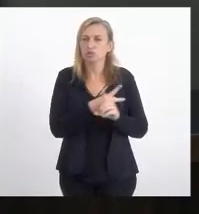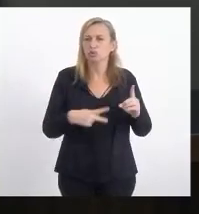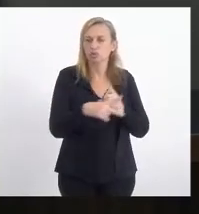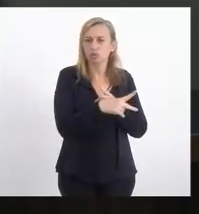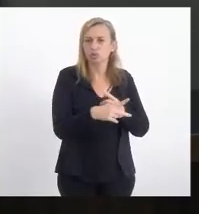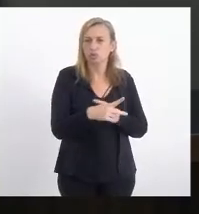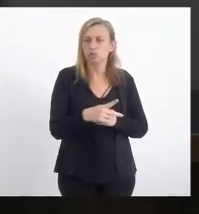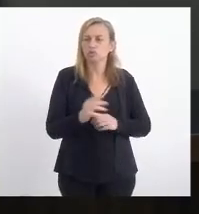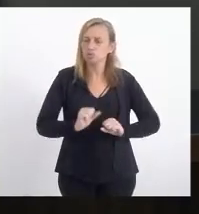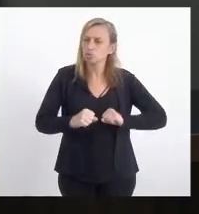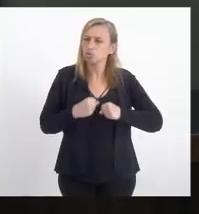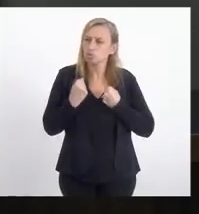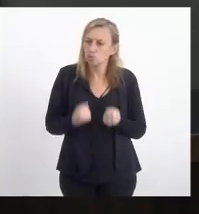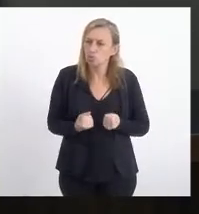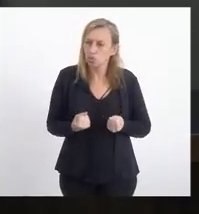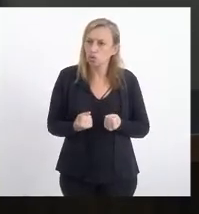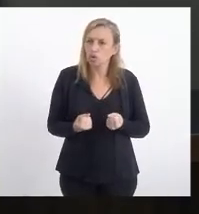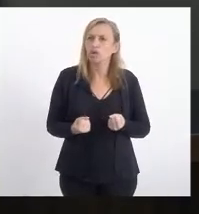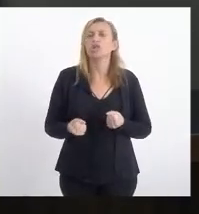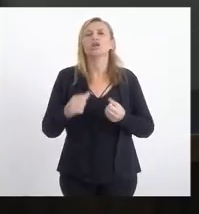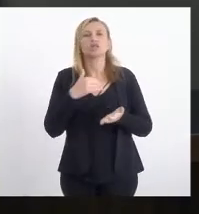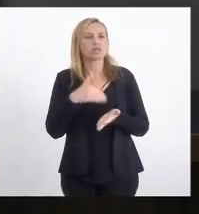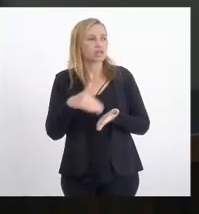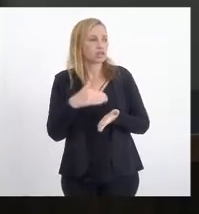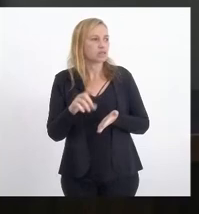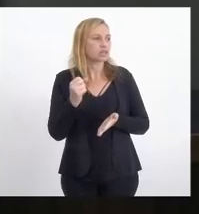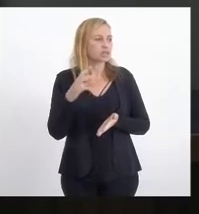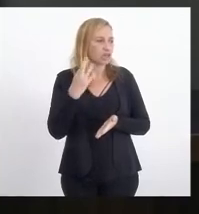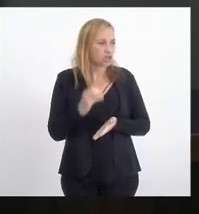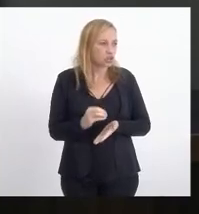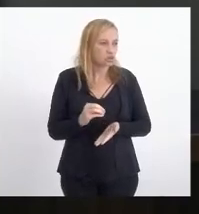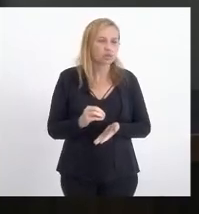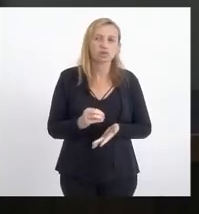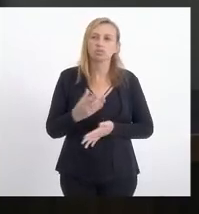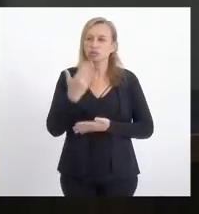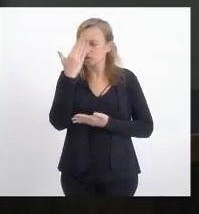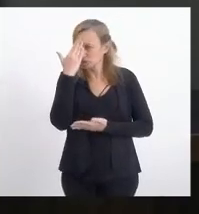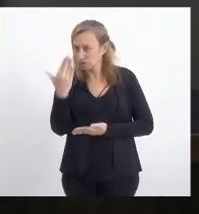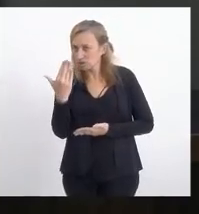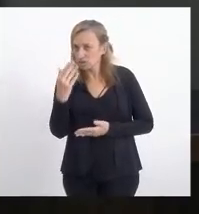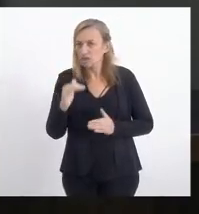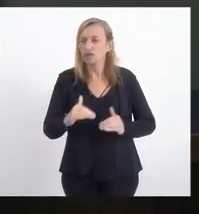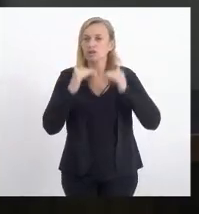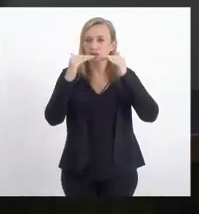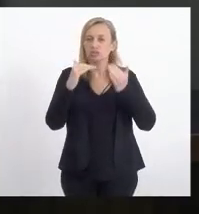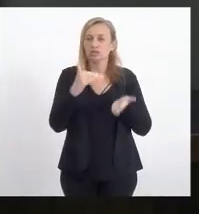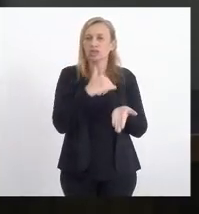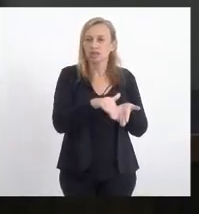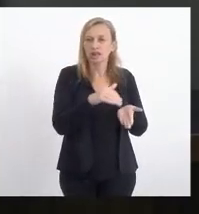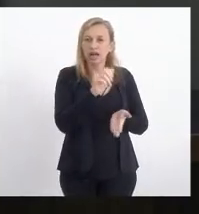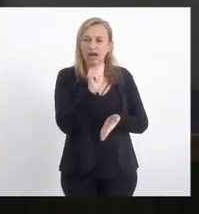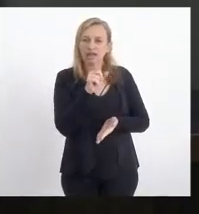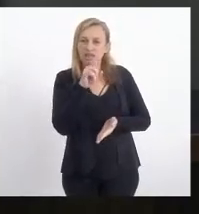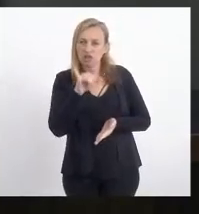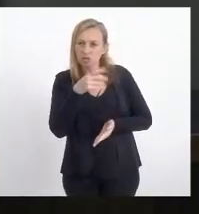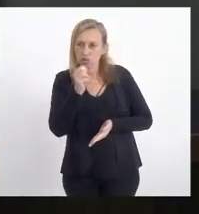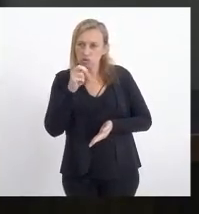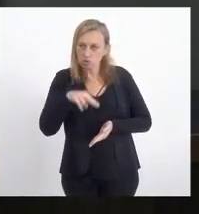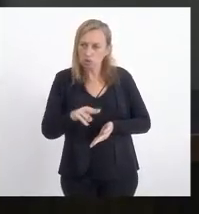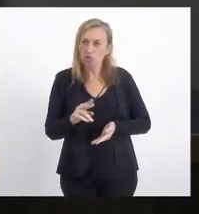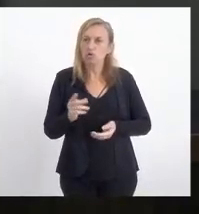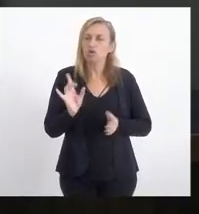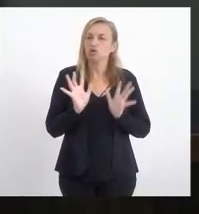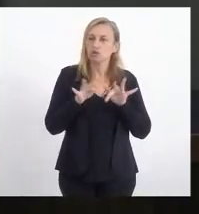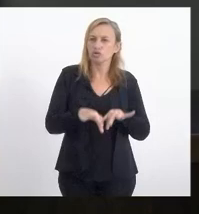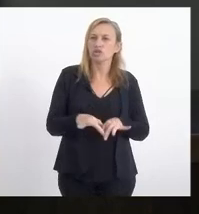fruto do esforço do secretário Sérgio Aureliano meu agradecimento ao subsecretário Adilson pelo empenho de no